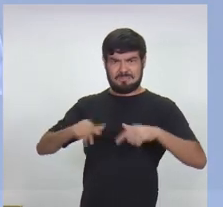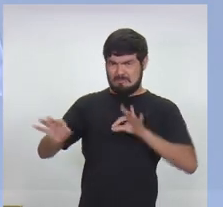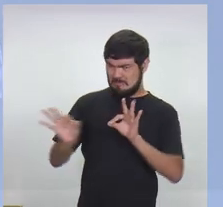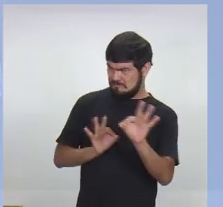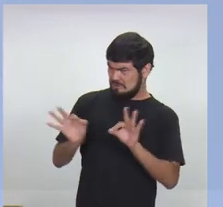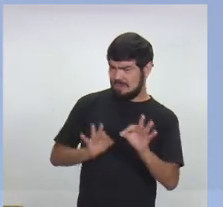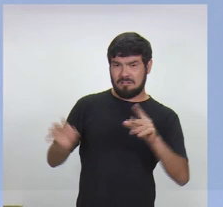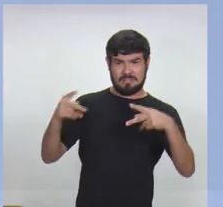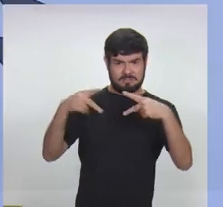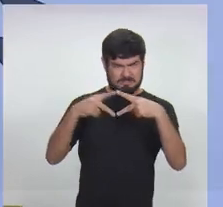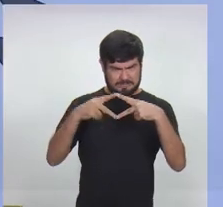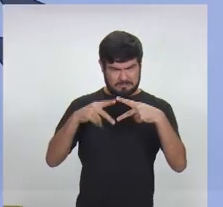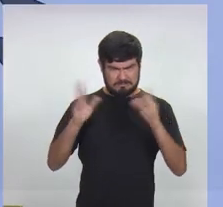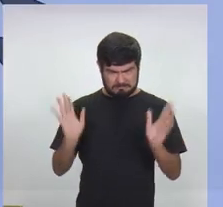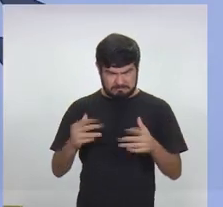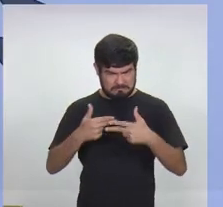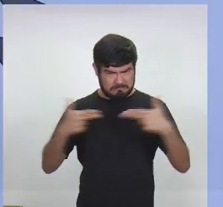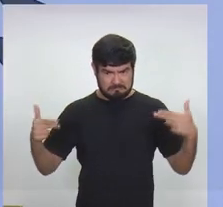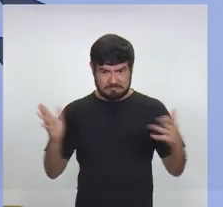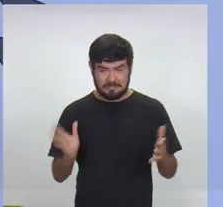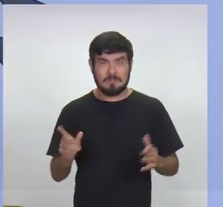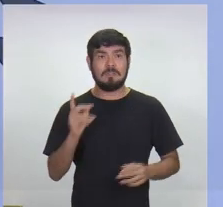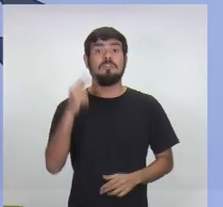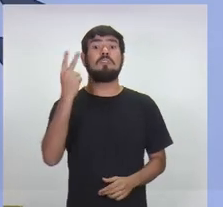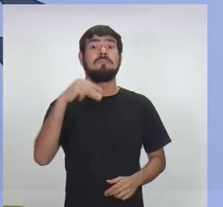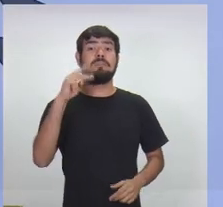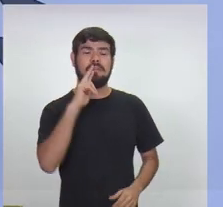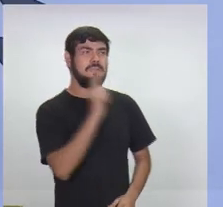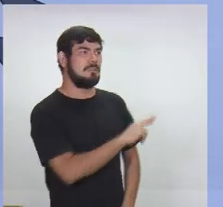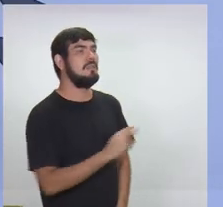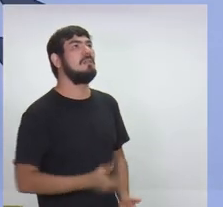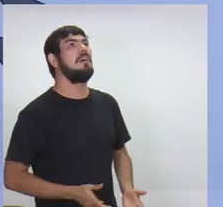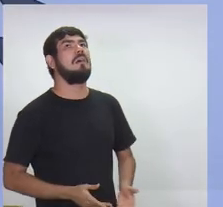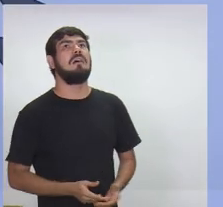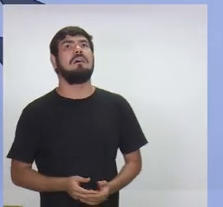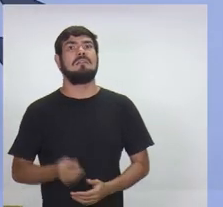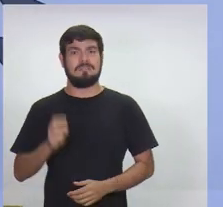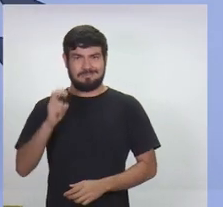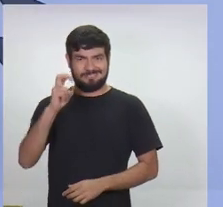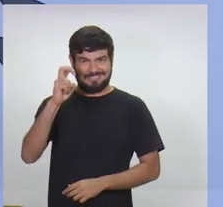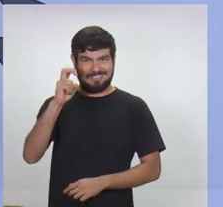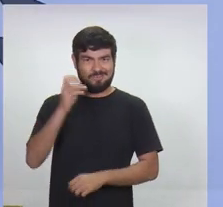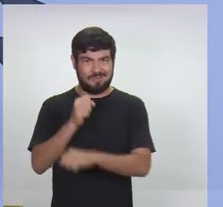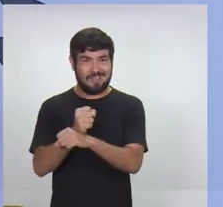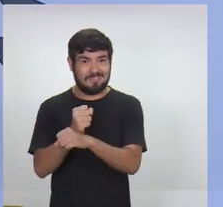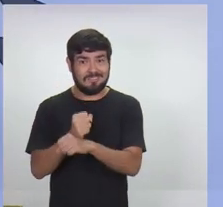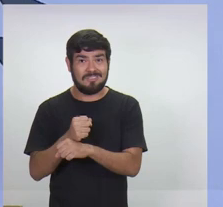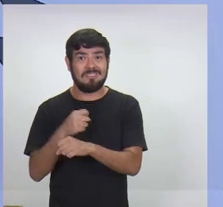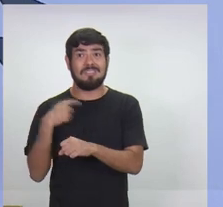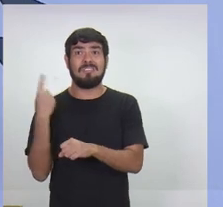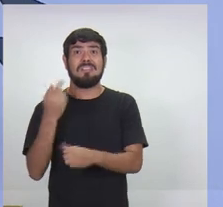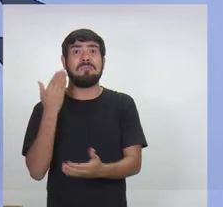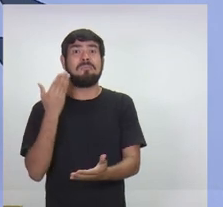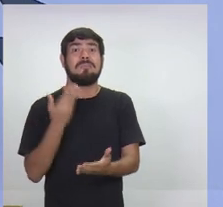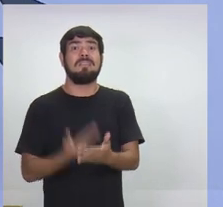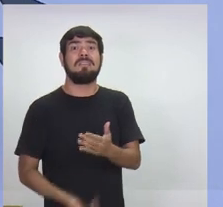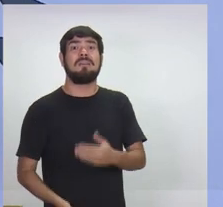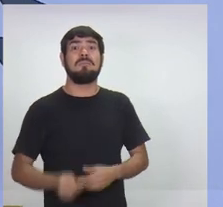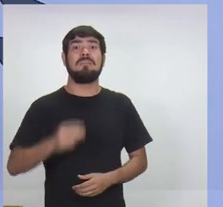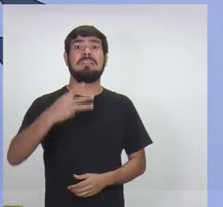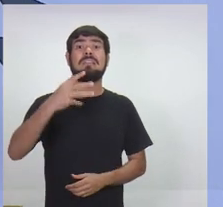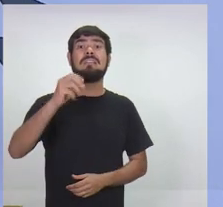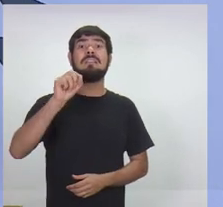dois minutos portanto para sua resposta o candidato nos últimos cinco anos nós perdemos 30 mil postos de